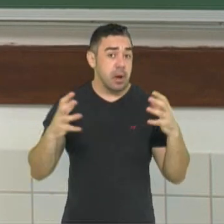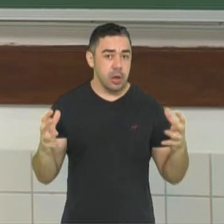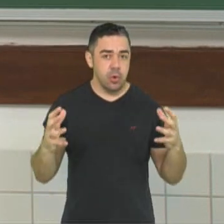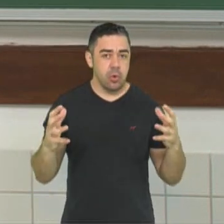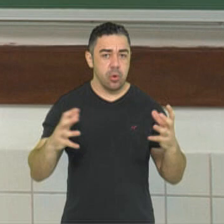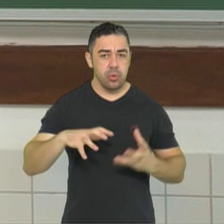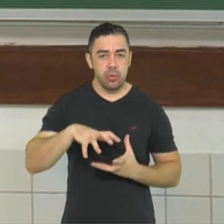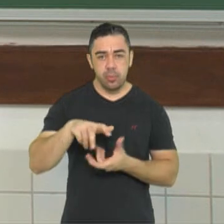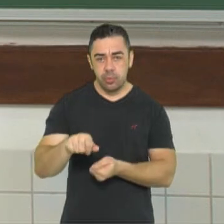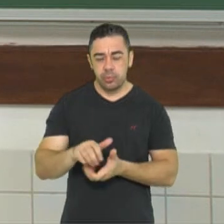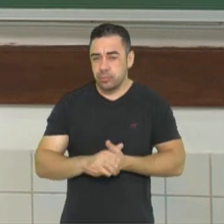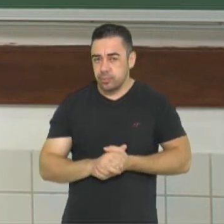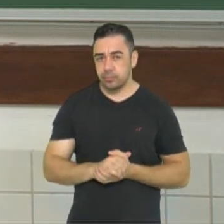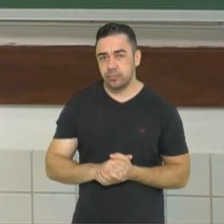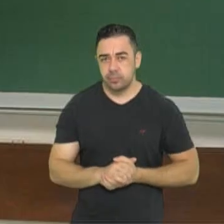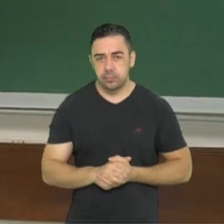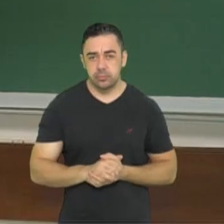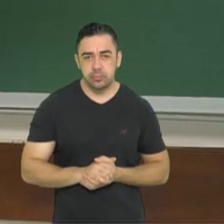inclusive, no mundo?